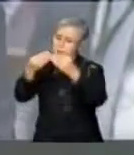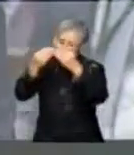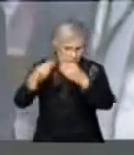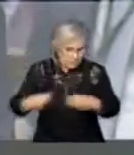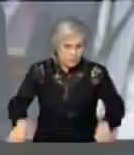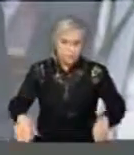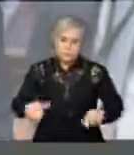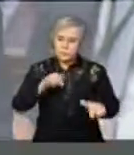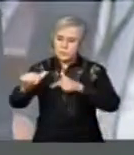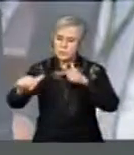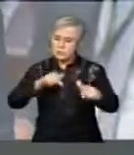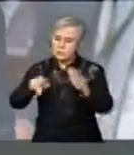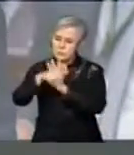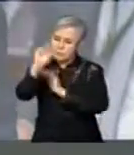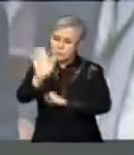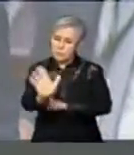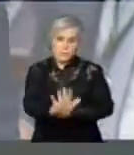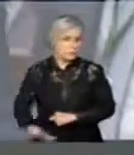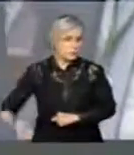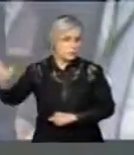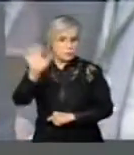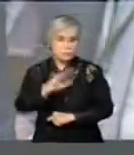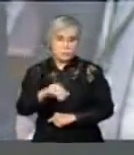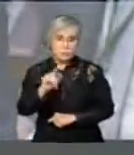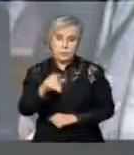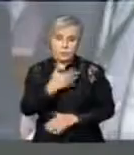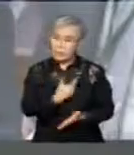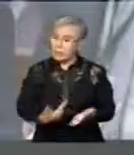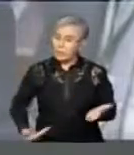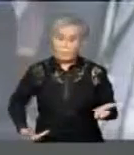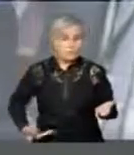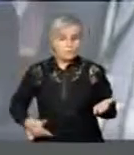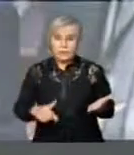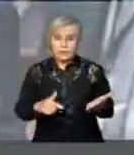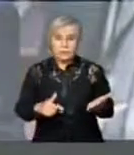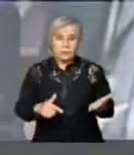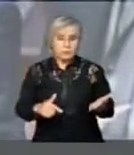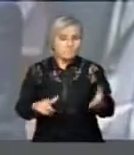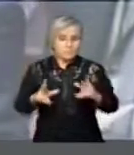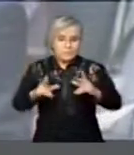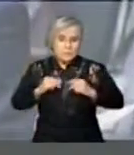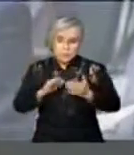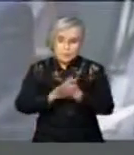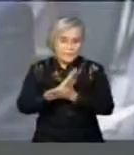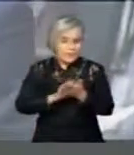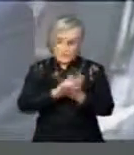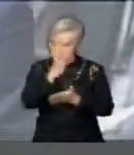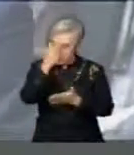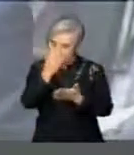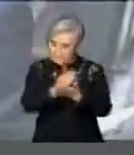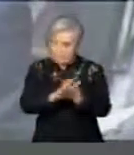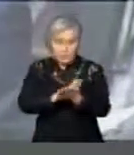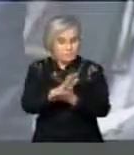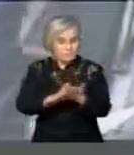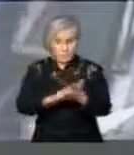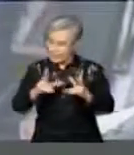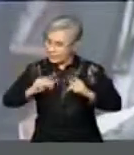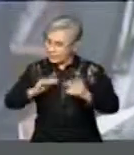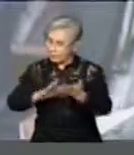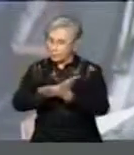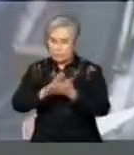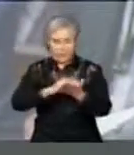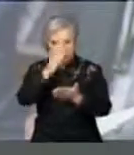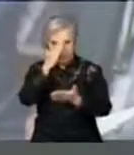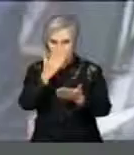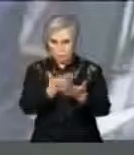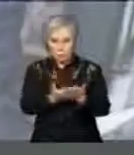aos trabalhadores brasileiros. É um governo que não merece fé, é um governo desonesto. Por isso não podemos dar esse